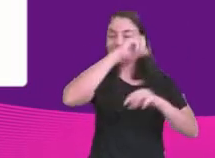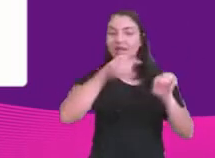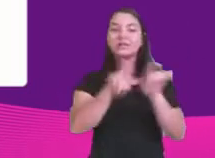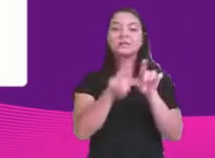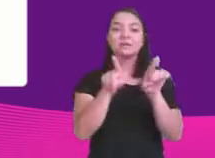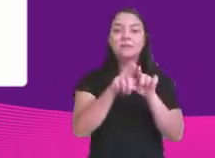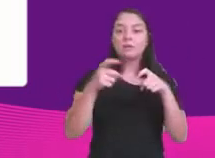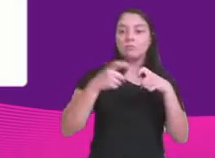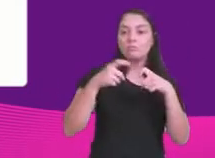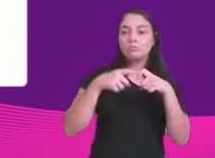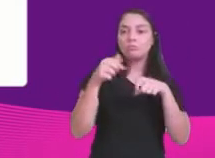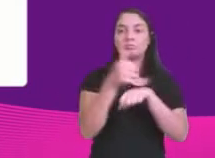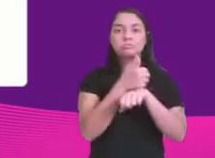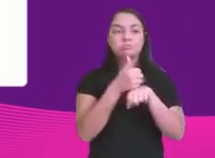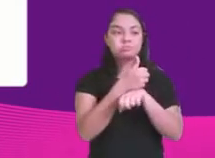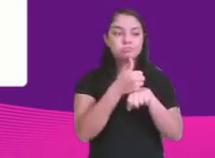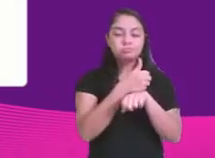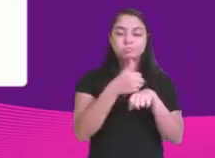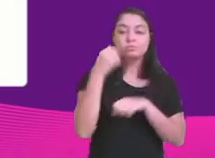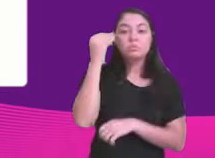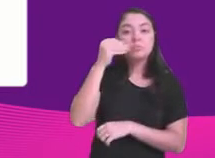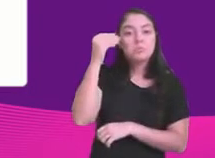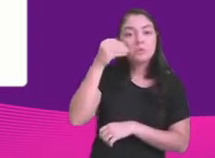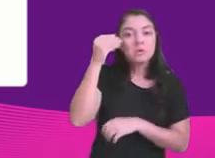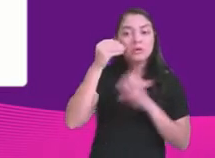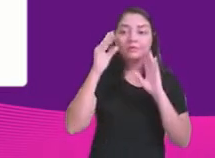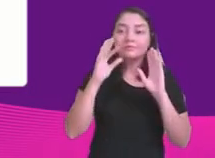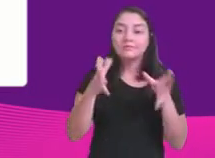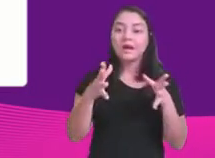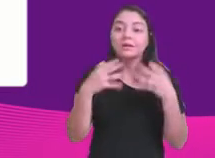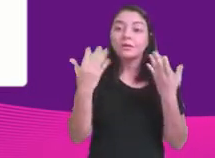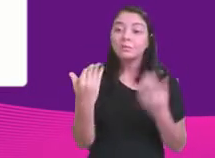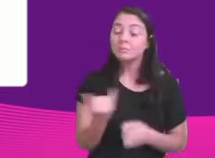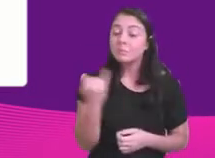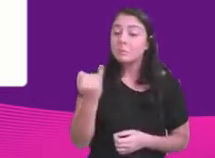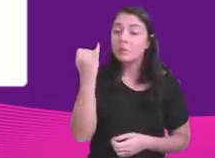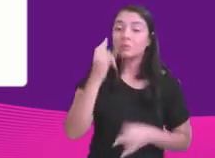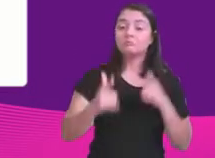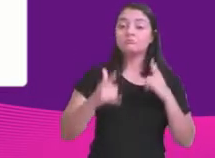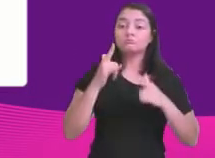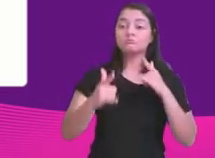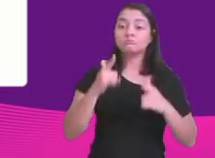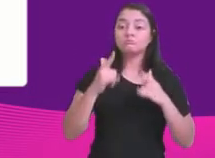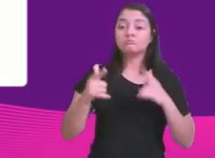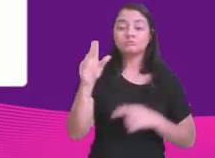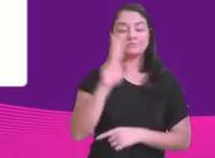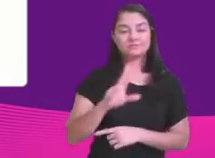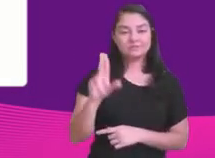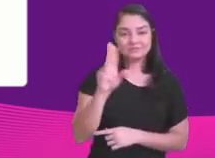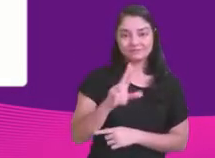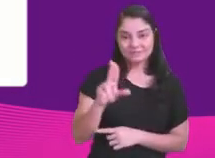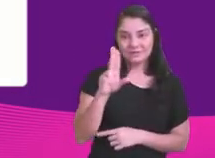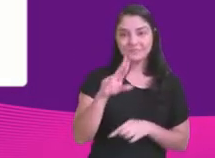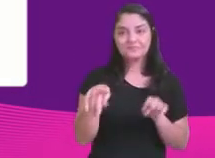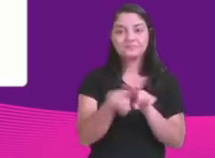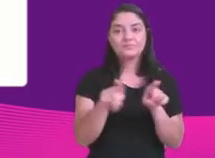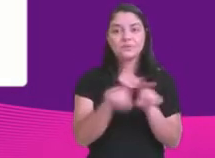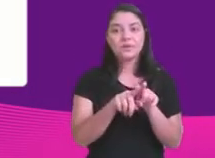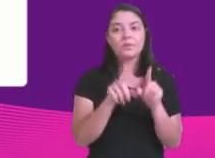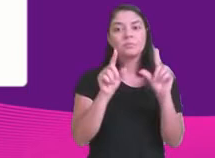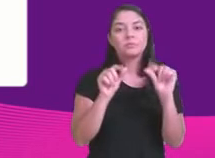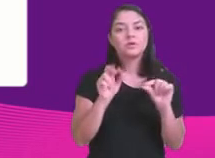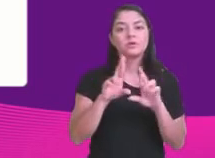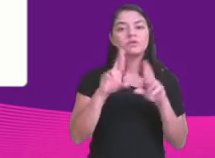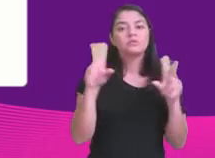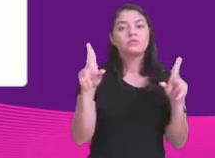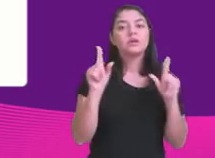experimentados, o quão efetivo é a utilização dessa ferramenta, o que é um pouquinho diferente do que a gente observa